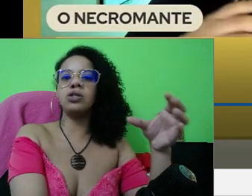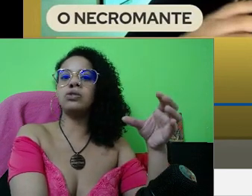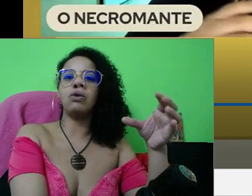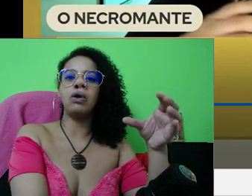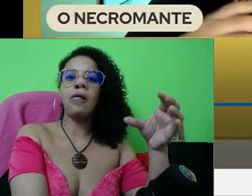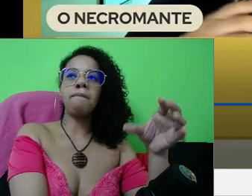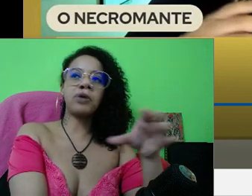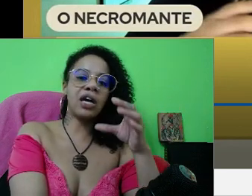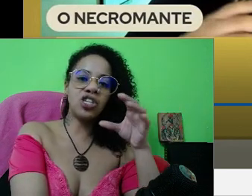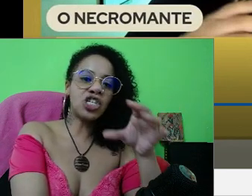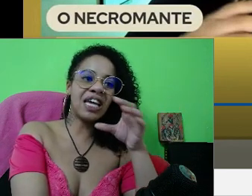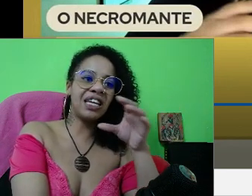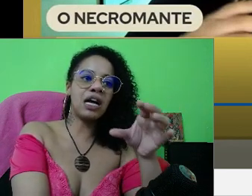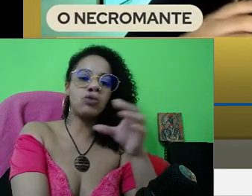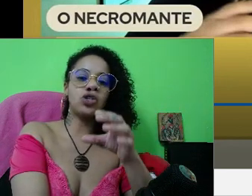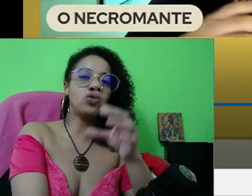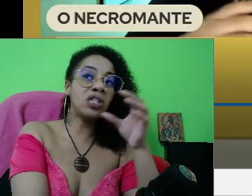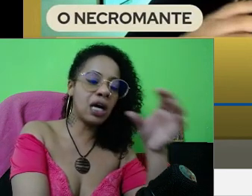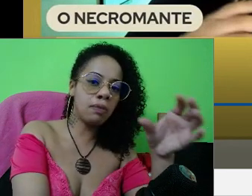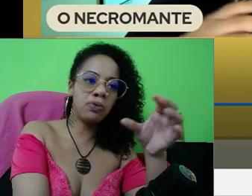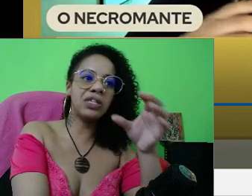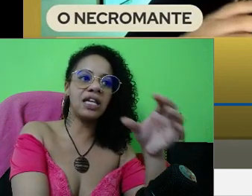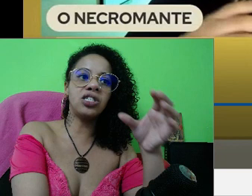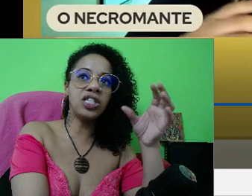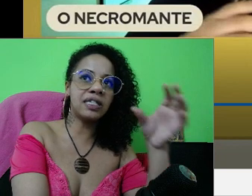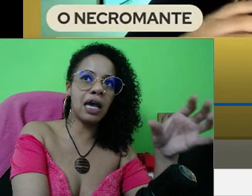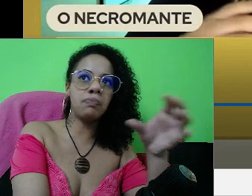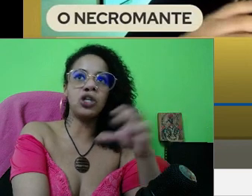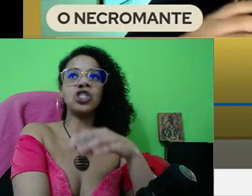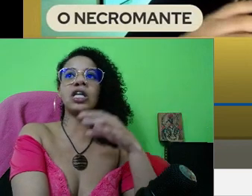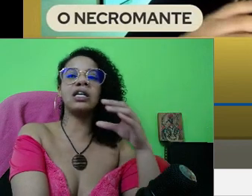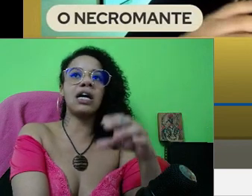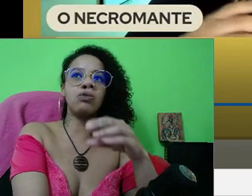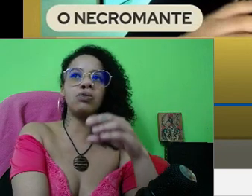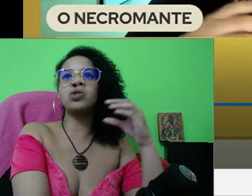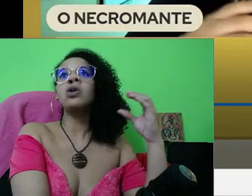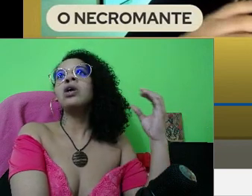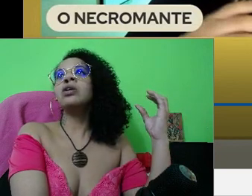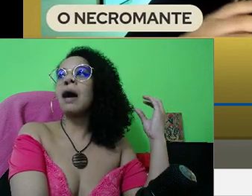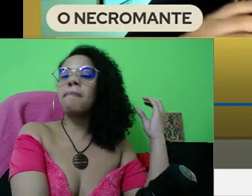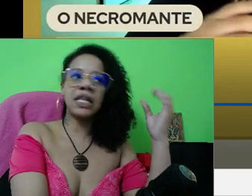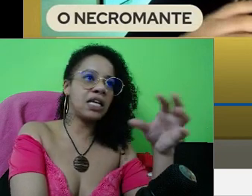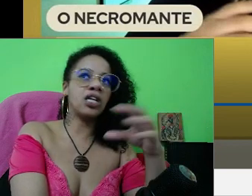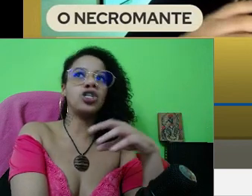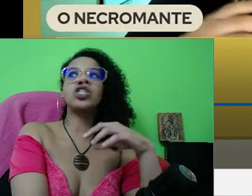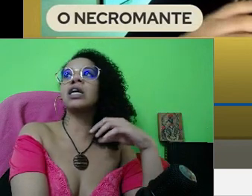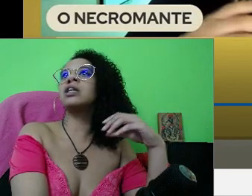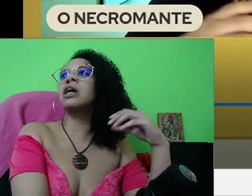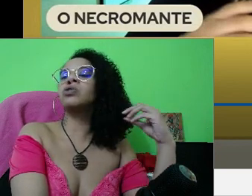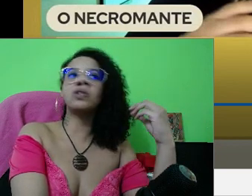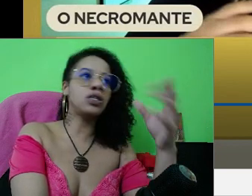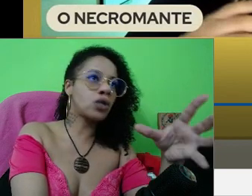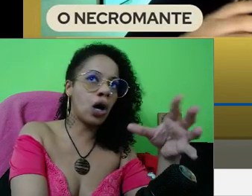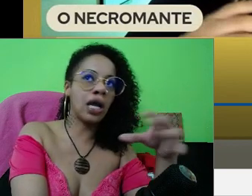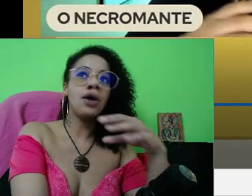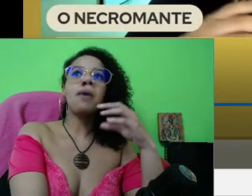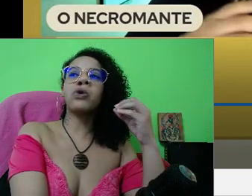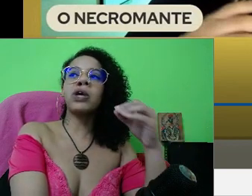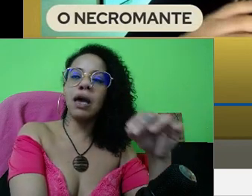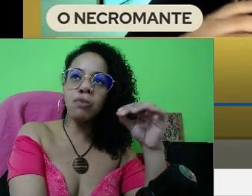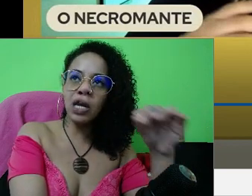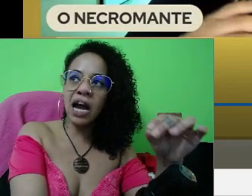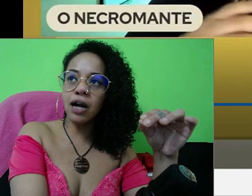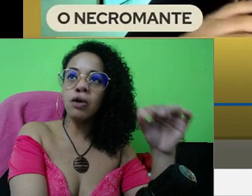é cria disso porque a gente tem que lidar com isso no trampo desde sempre a gente tem que lidar com isso na padaria A gente tem que lidar com isso na escola